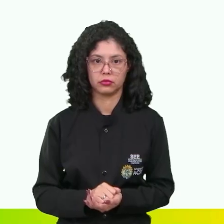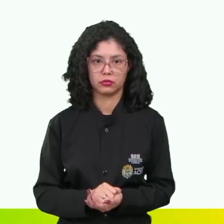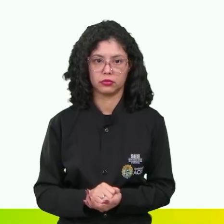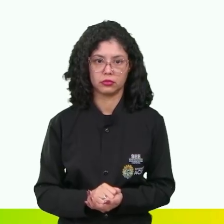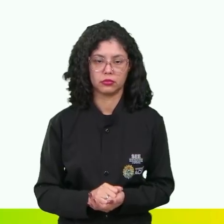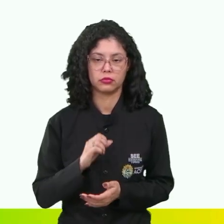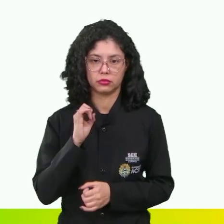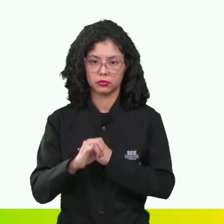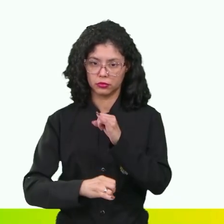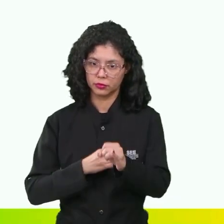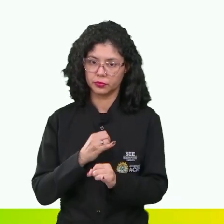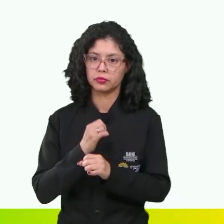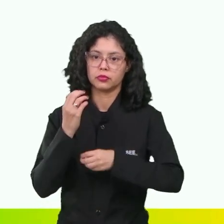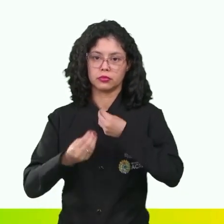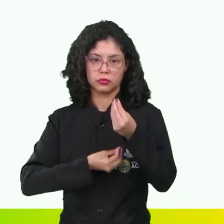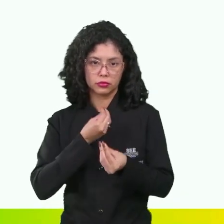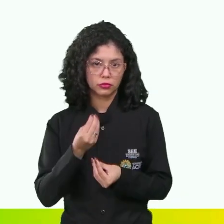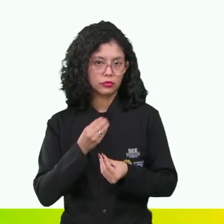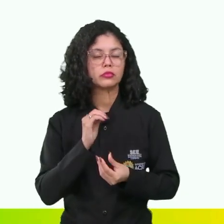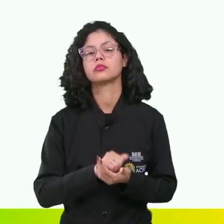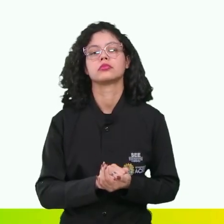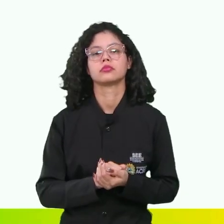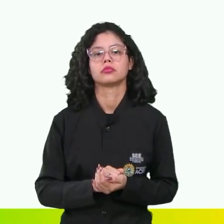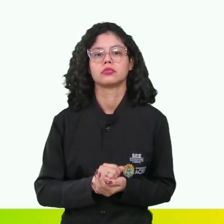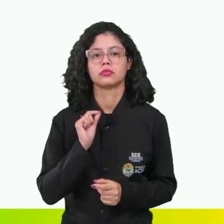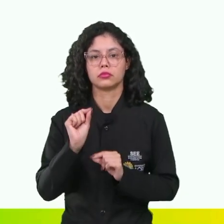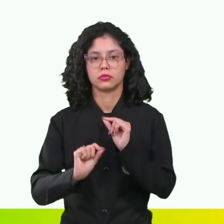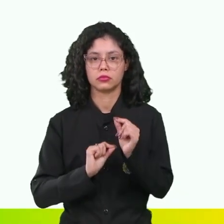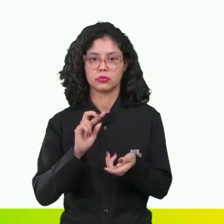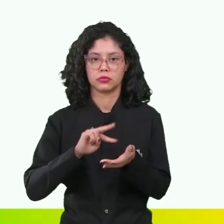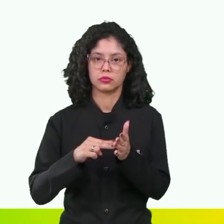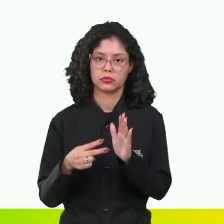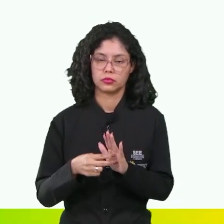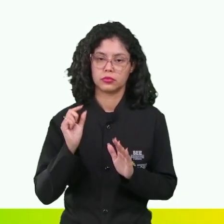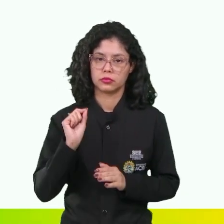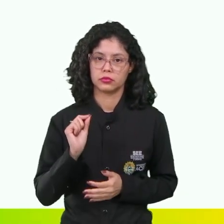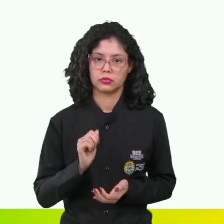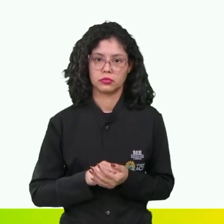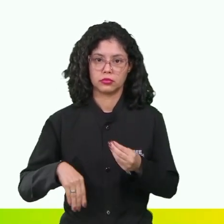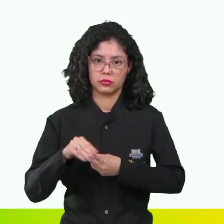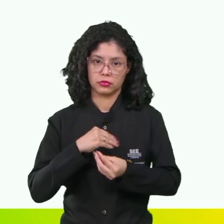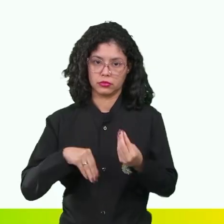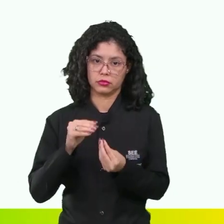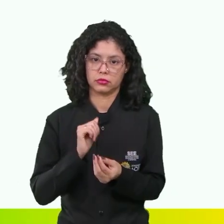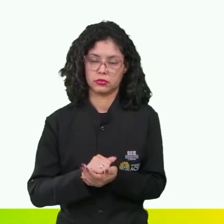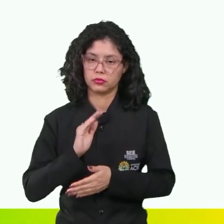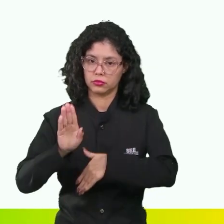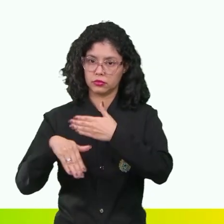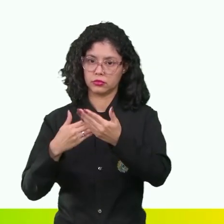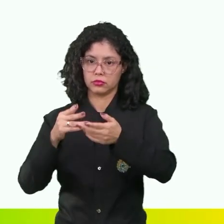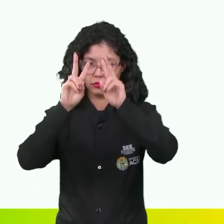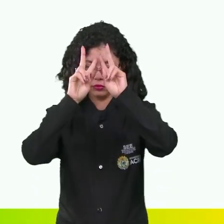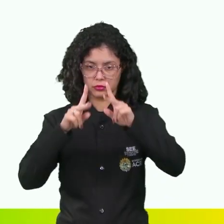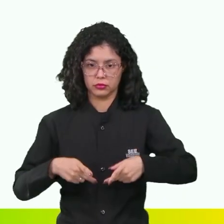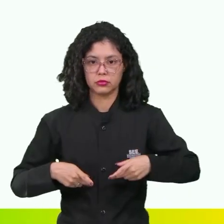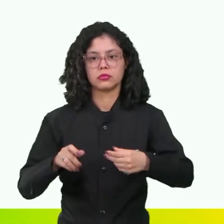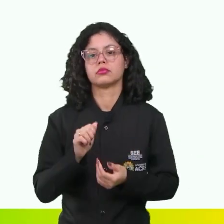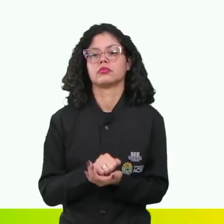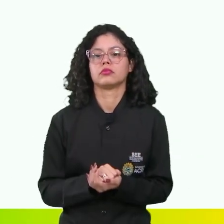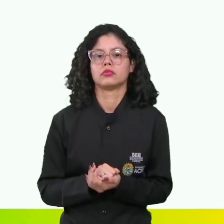da internet, como ser um curador da internet, o que é isso? É a mistura desses processos